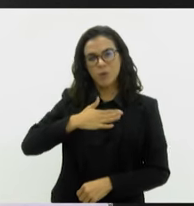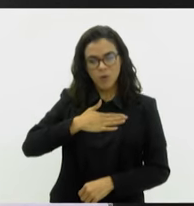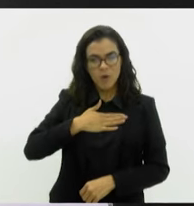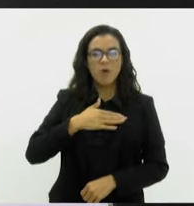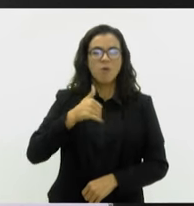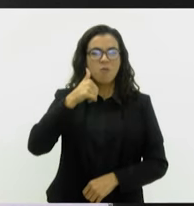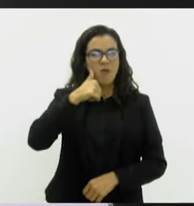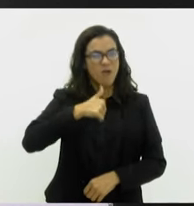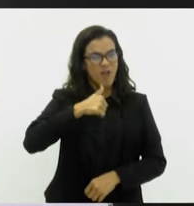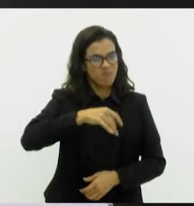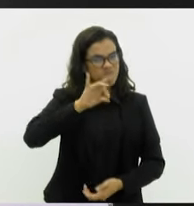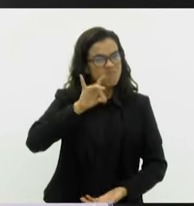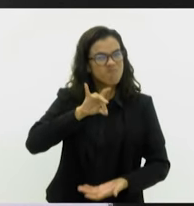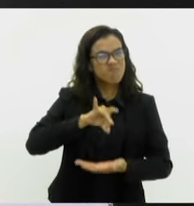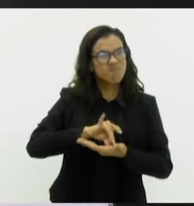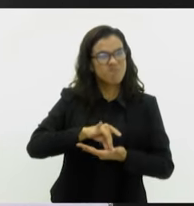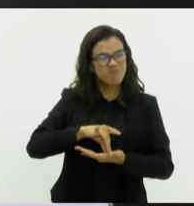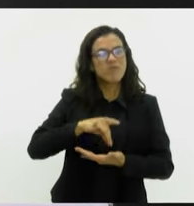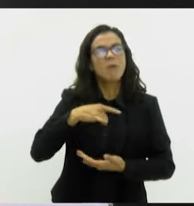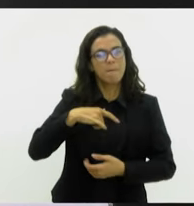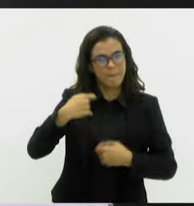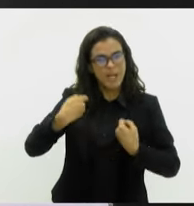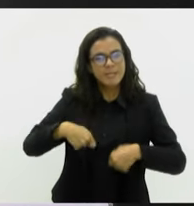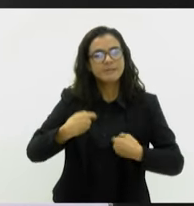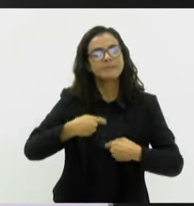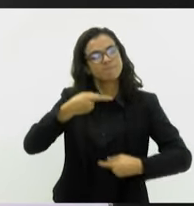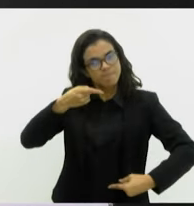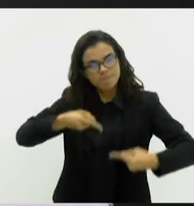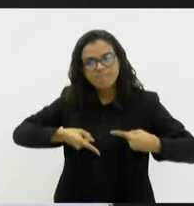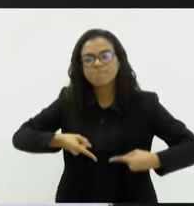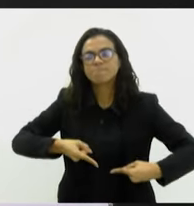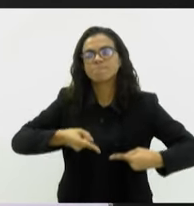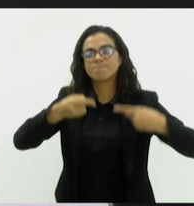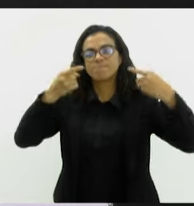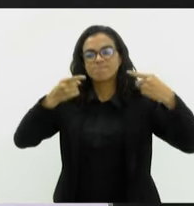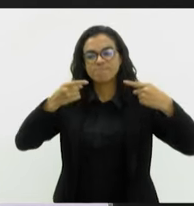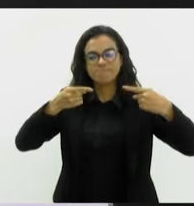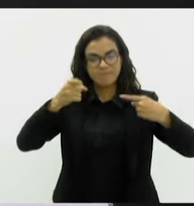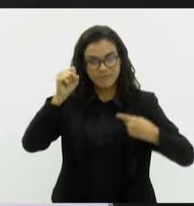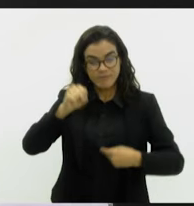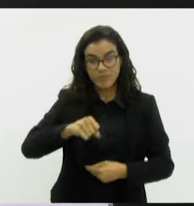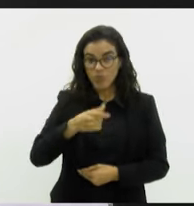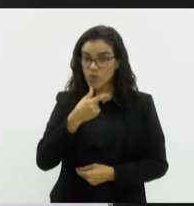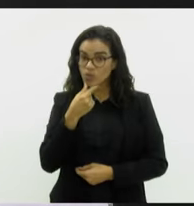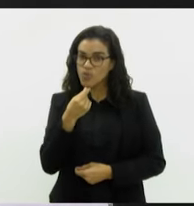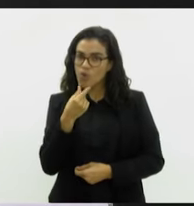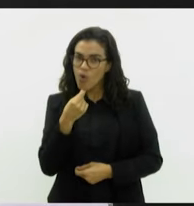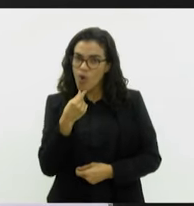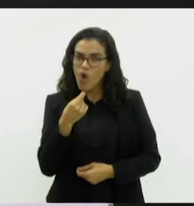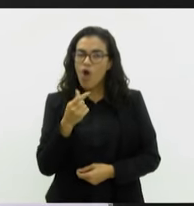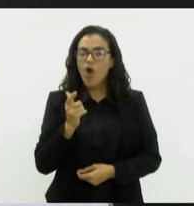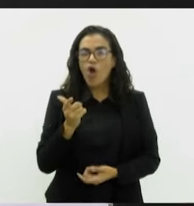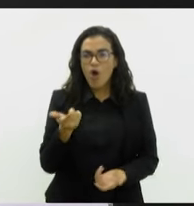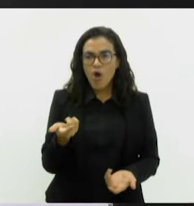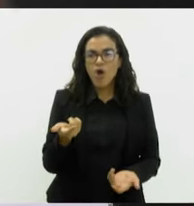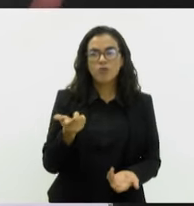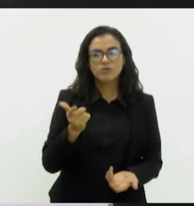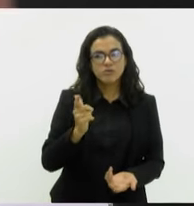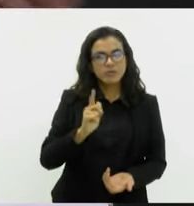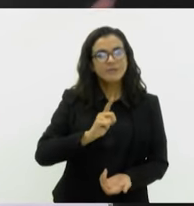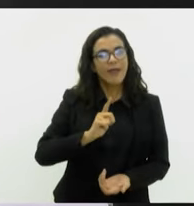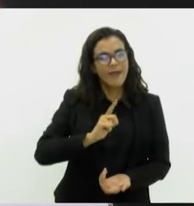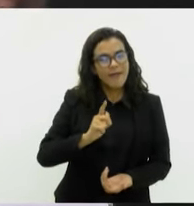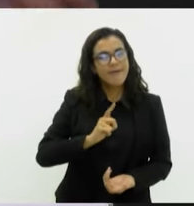fato precisam estar em todos os debates Porque por mais que os homens tenham a